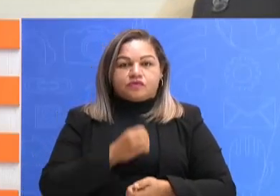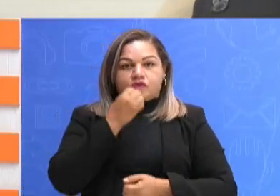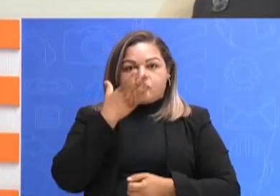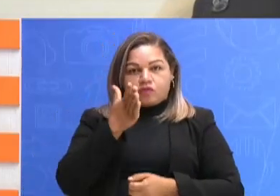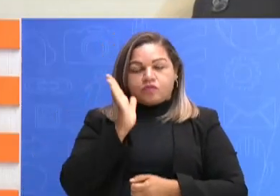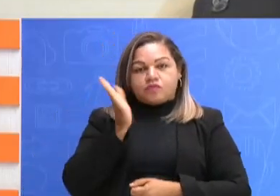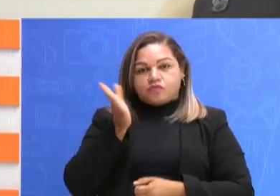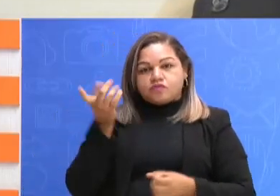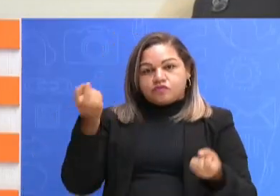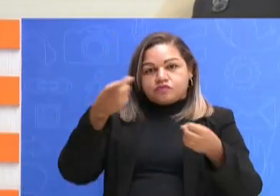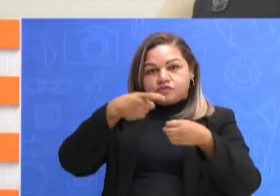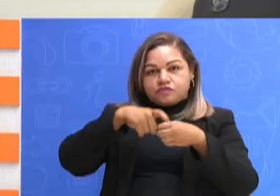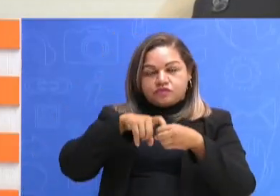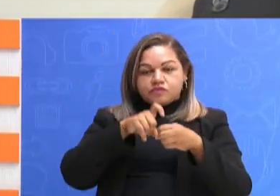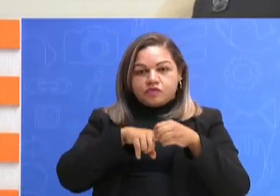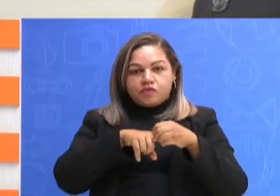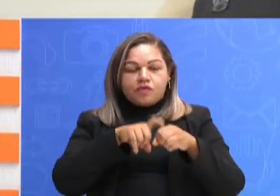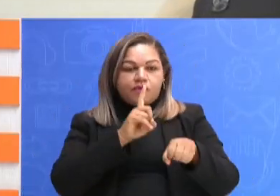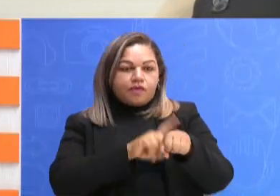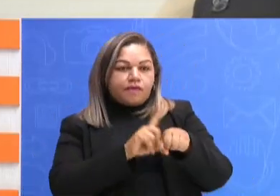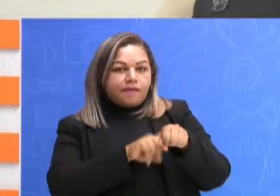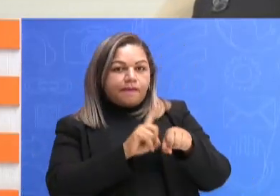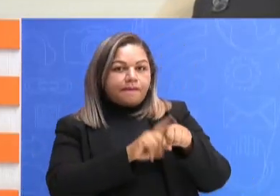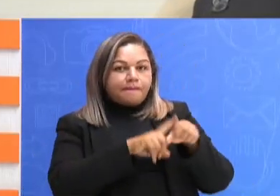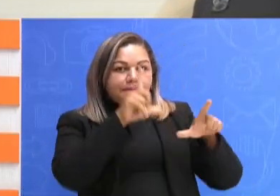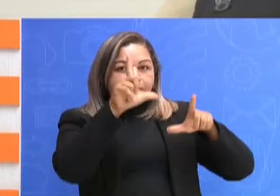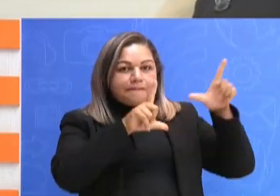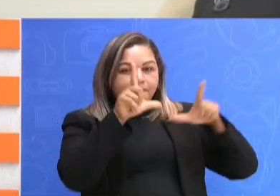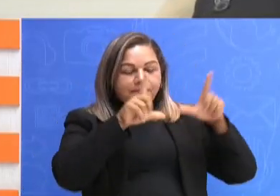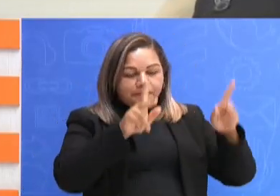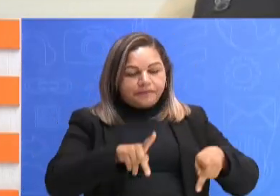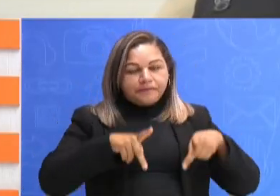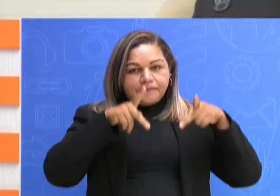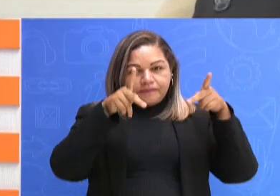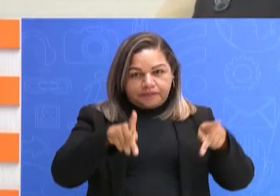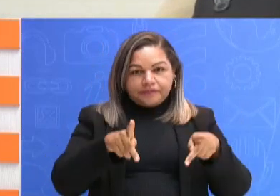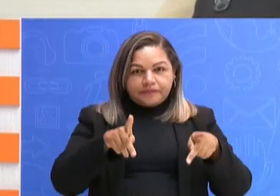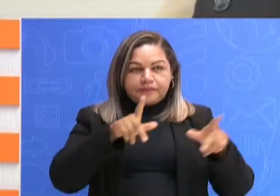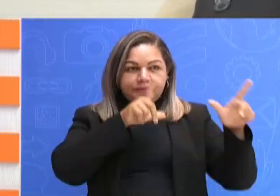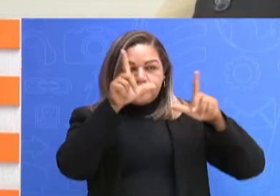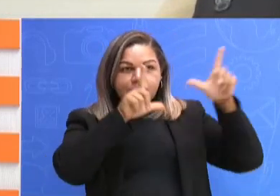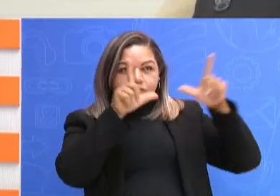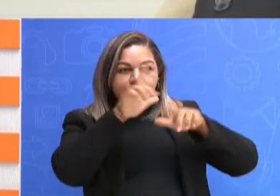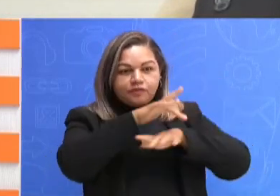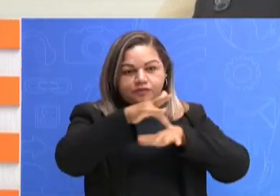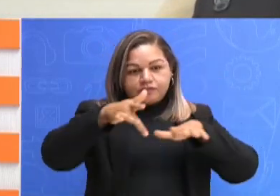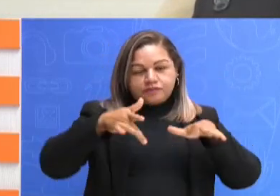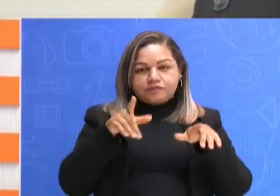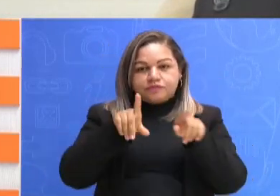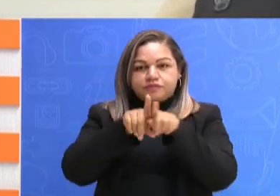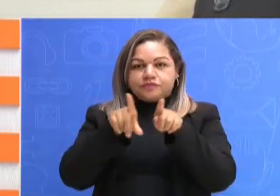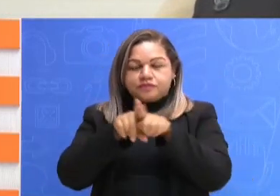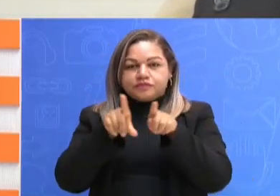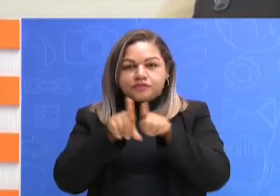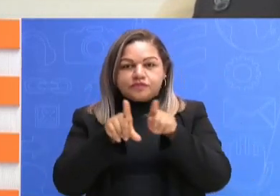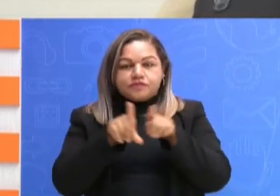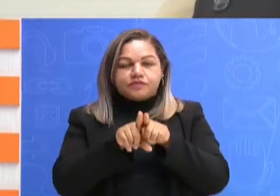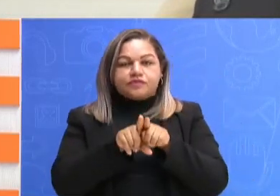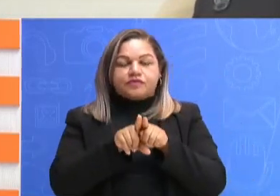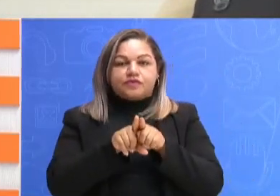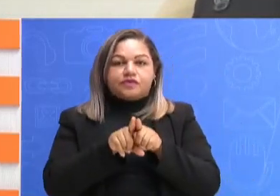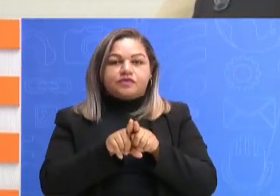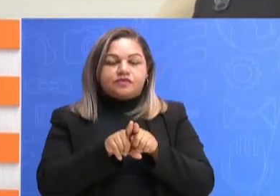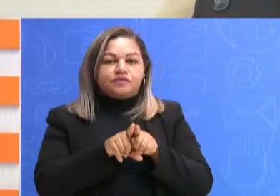Muito bem, já estamos de volta aqui com o nosso programa Hora do Povo, em cadeia com a TV Rádio Guanaré e também pelas nossas redes sociais aí do